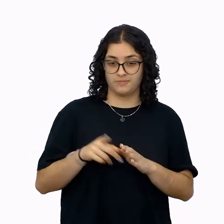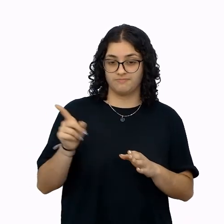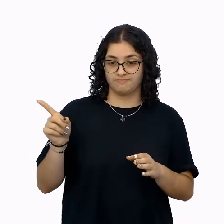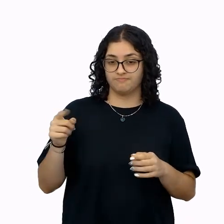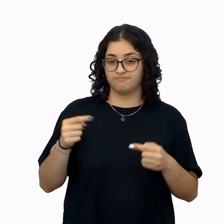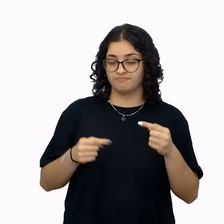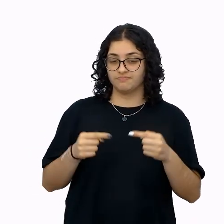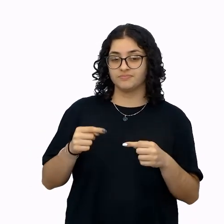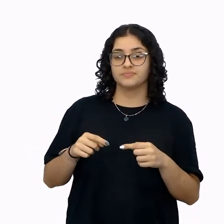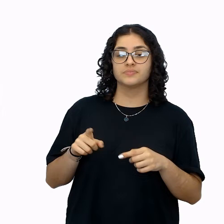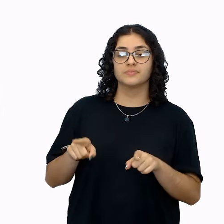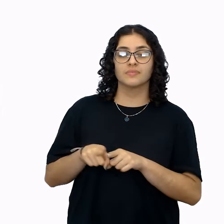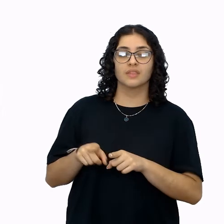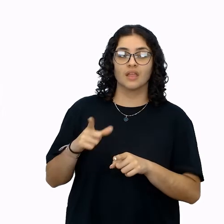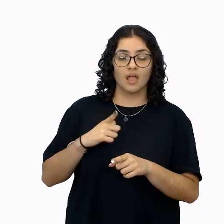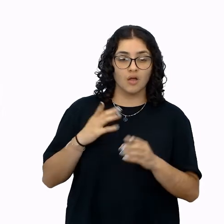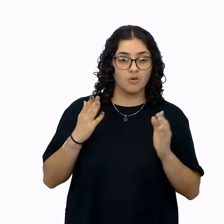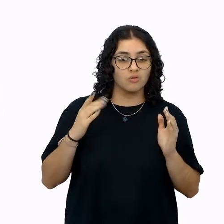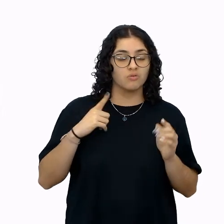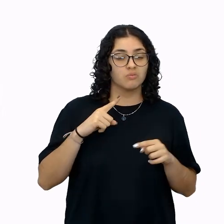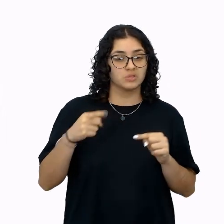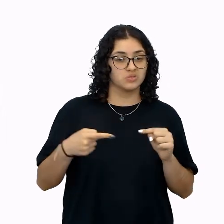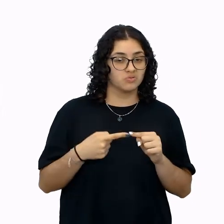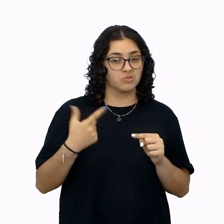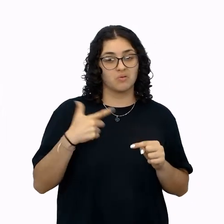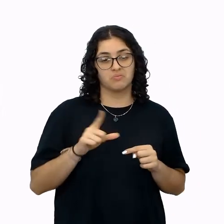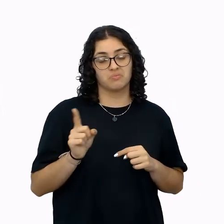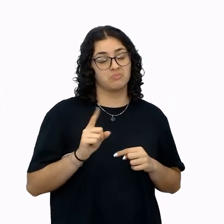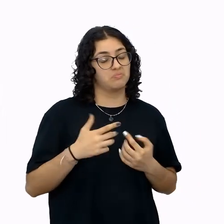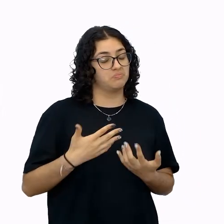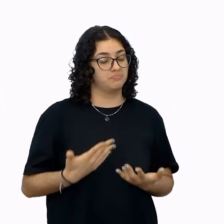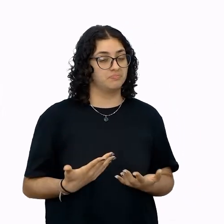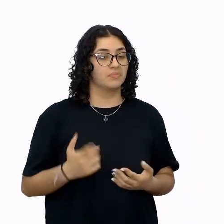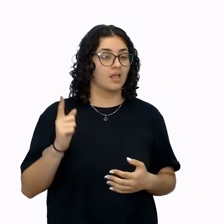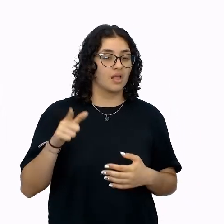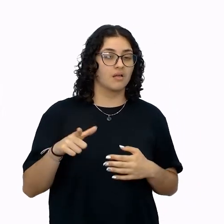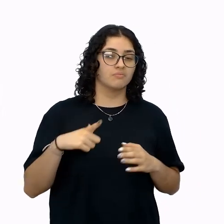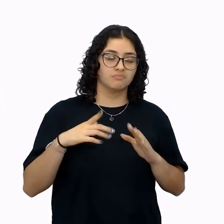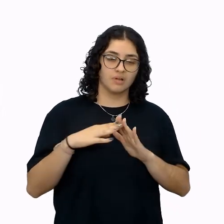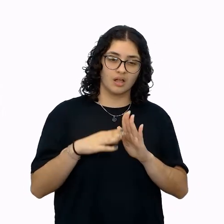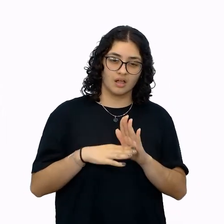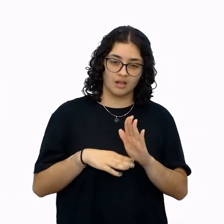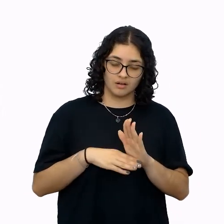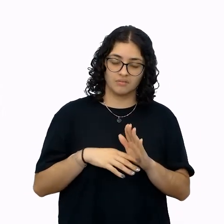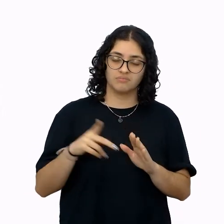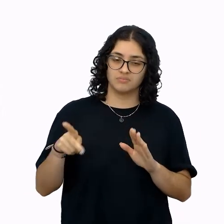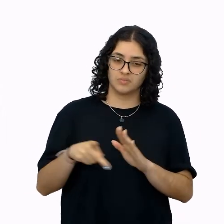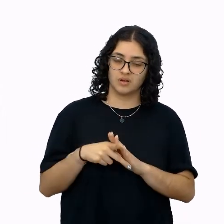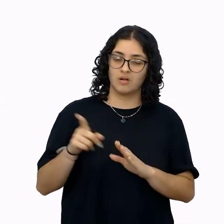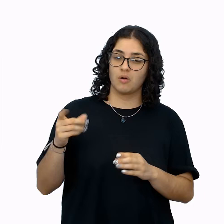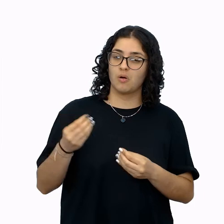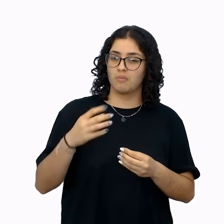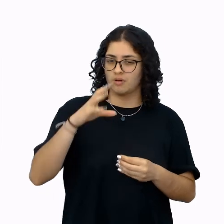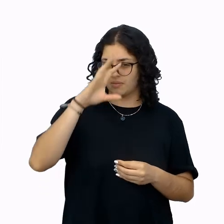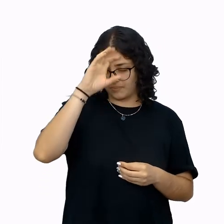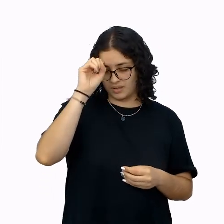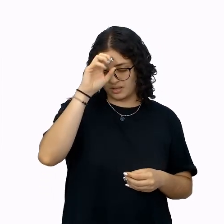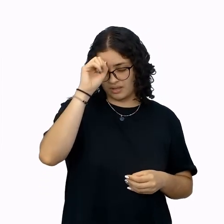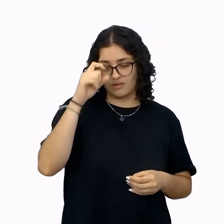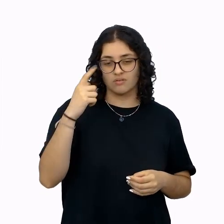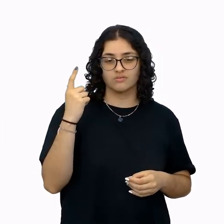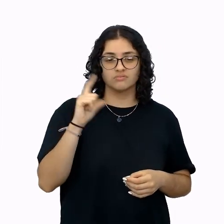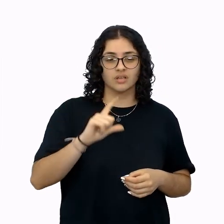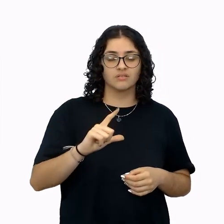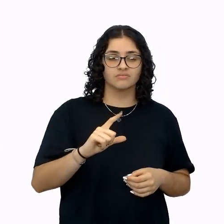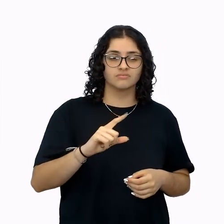eles atendem ou não à intencionalidade comunicativa. Desse modo, os processos cognitivos atrelados aos objetivos de aprendizagem levará